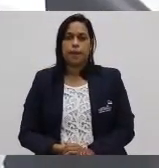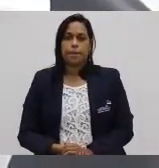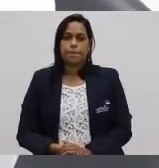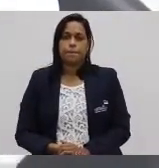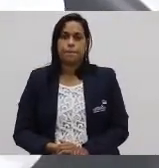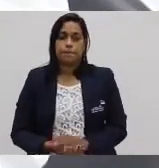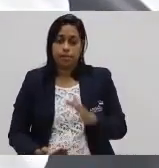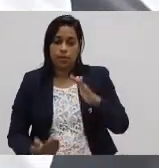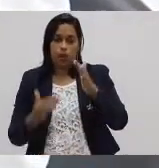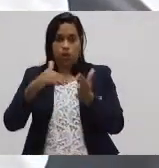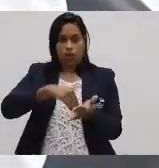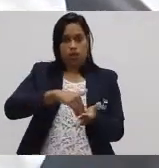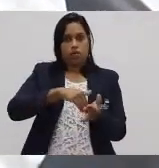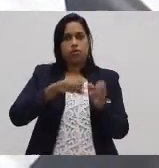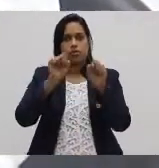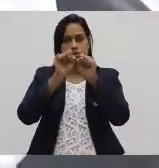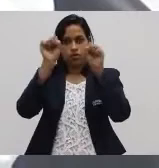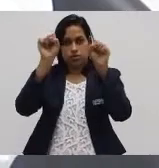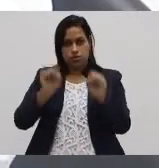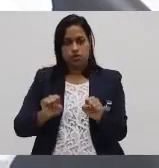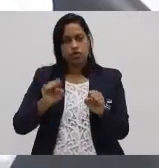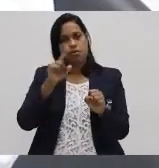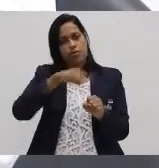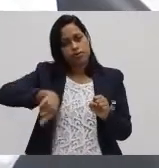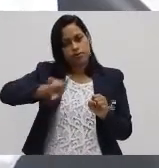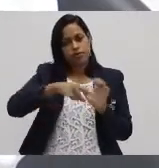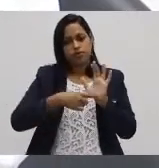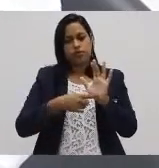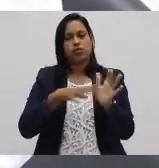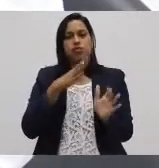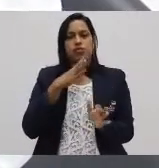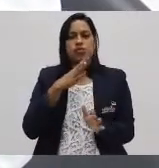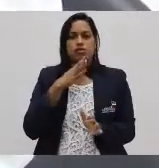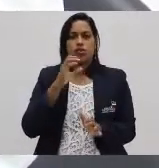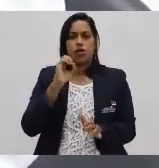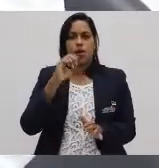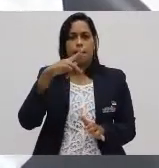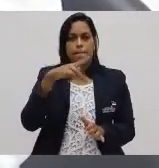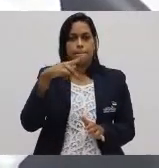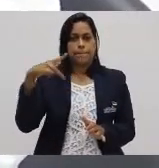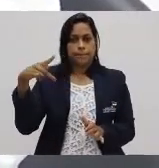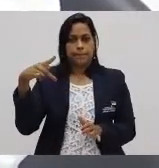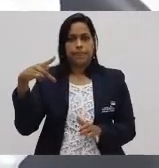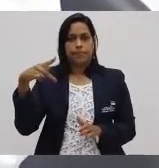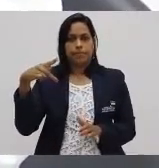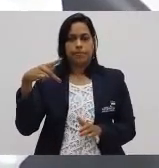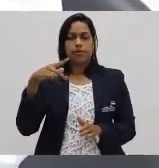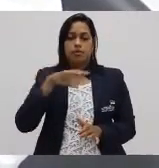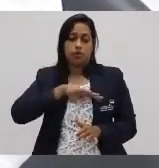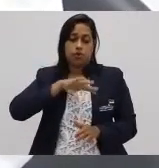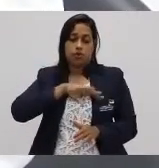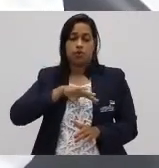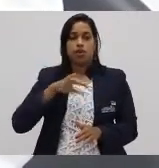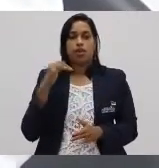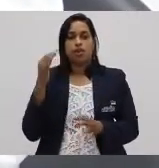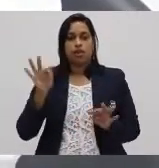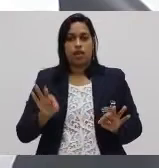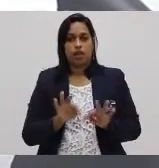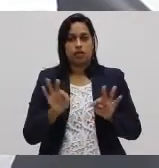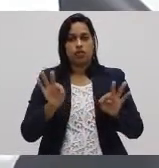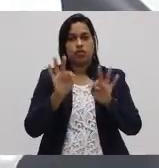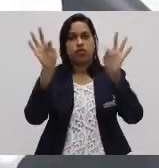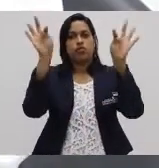E o último sistema que apoia o PCP que eu trouxe para vocês chama-se OPT, que em português, Tecnologia